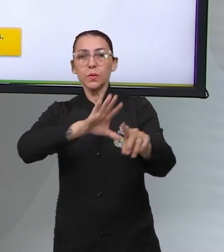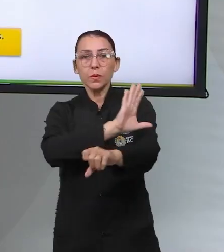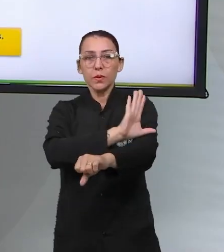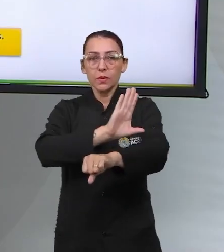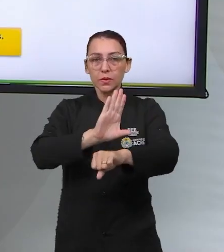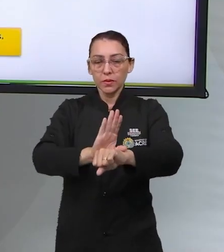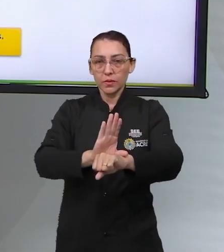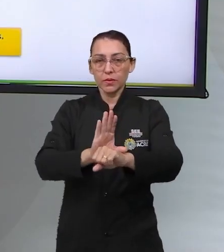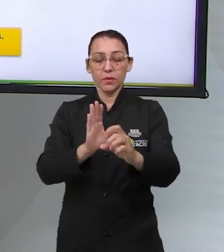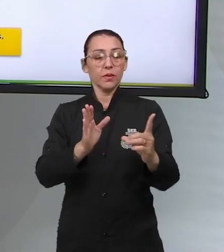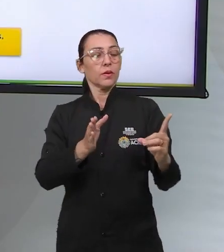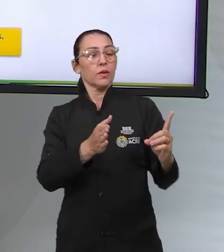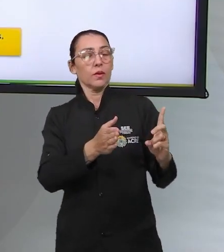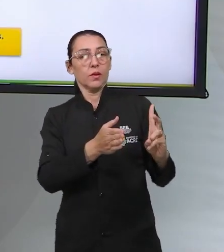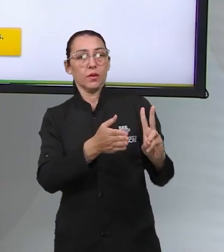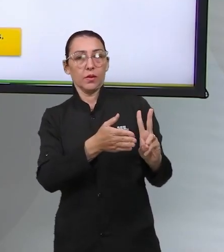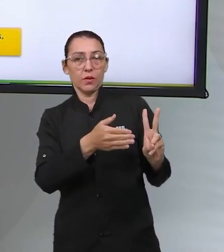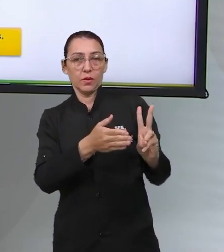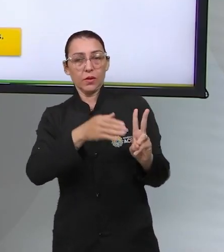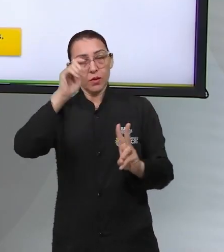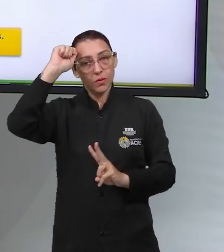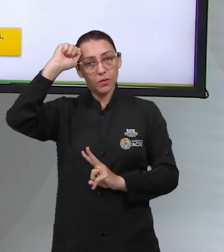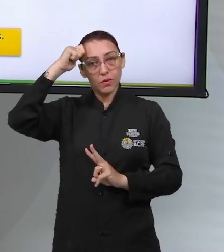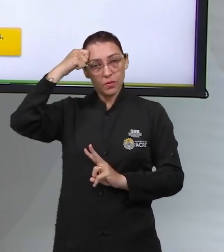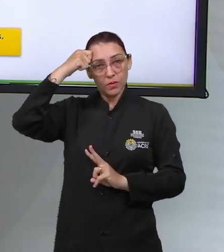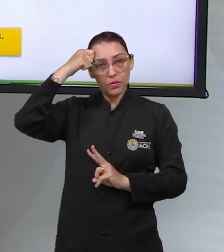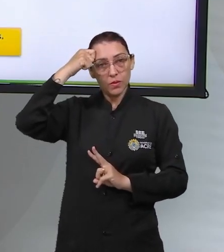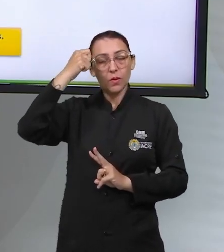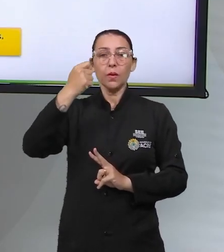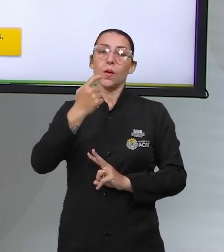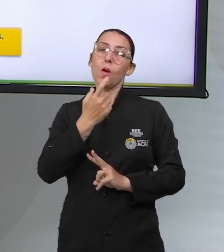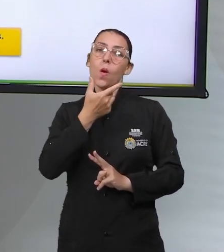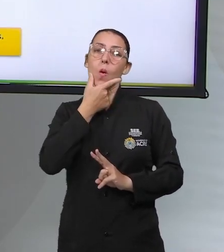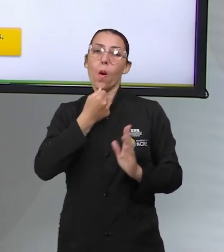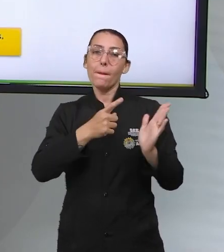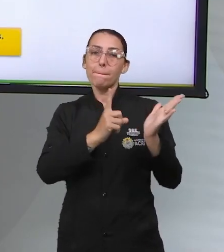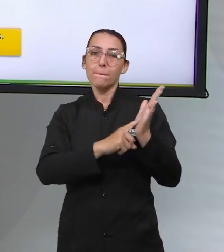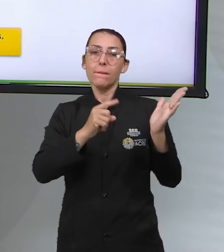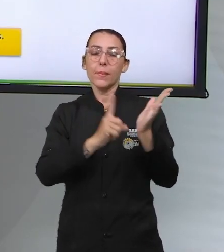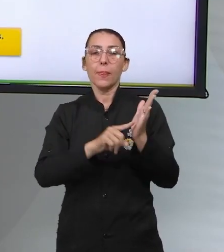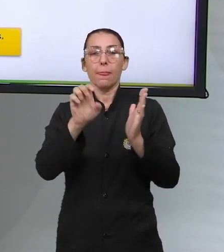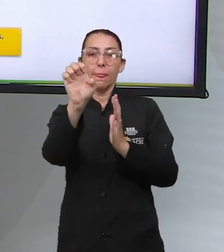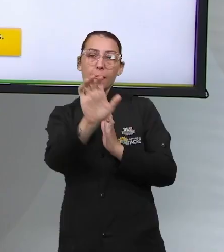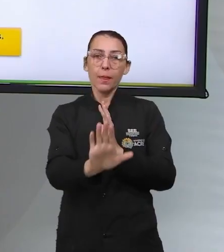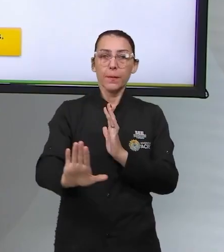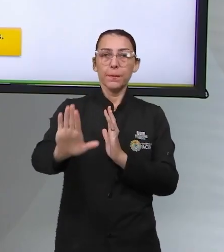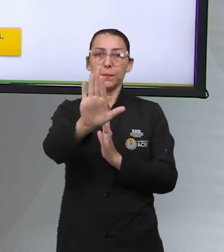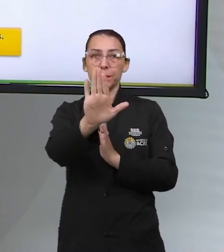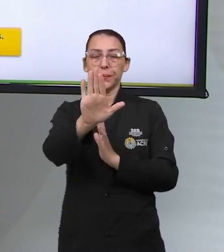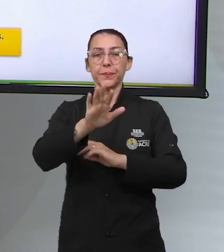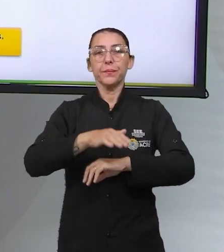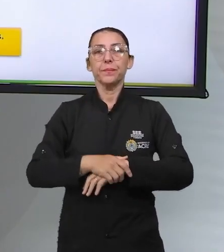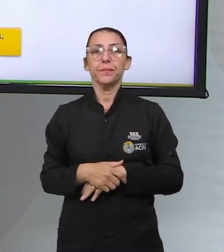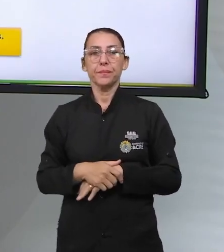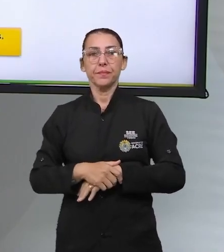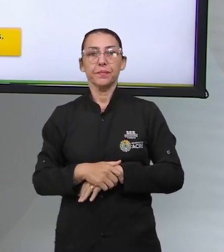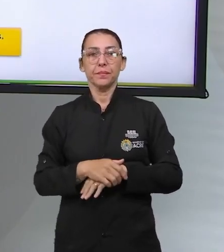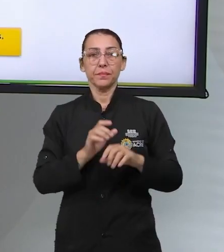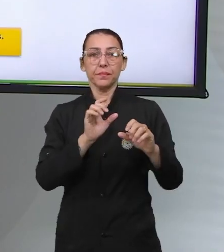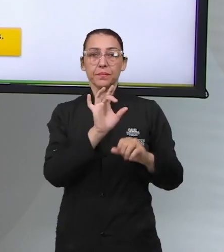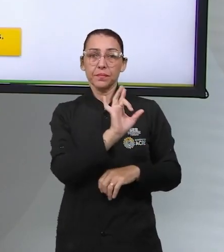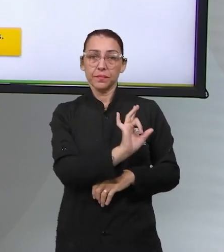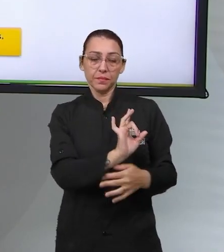cultural. Indígenas, os negros e o homem branco, no caso, o homem europeu. Cada